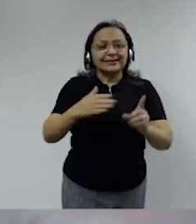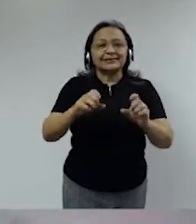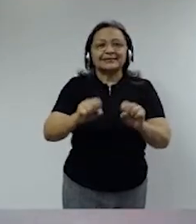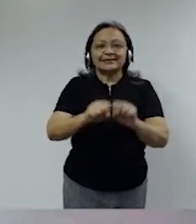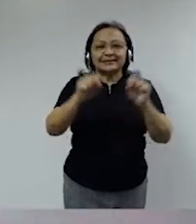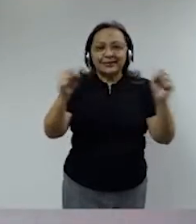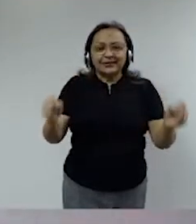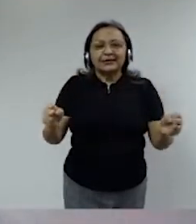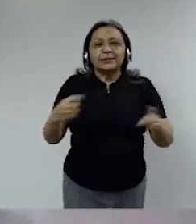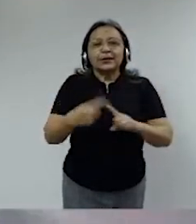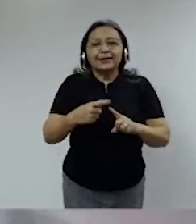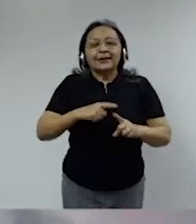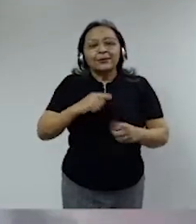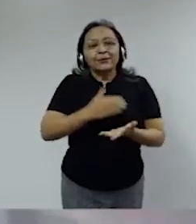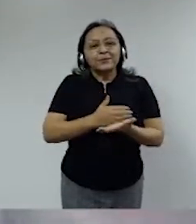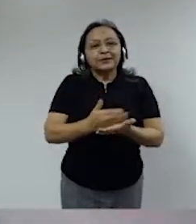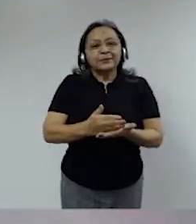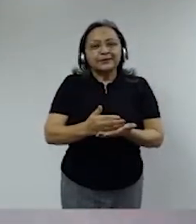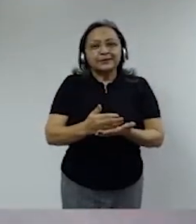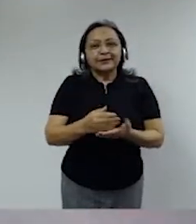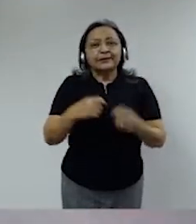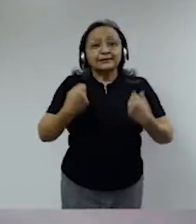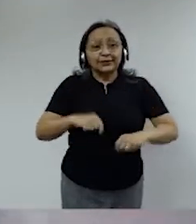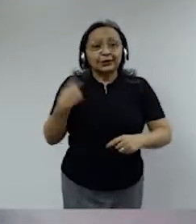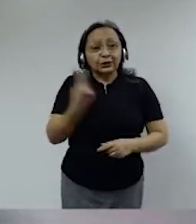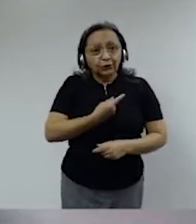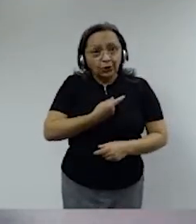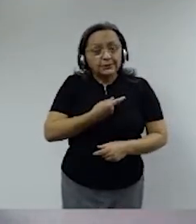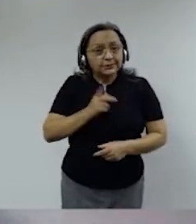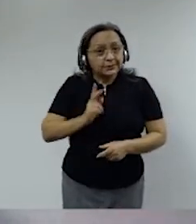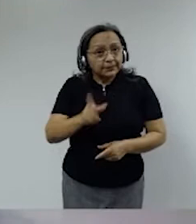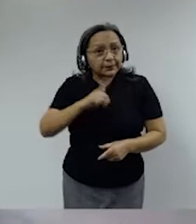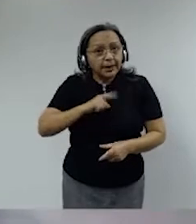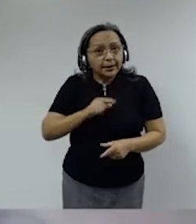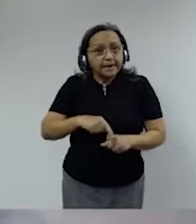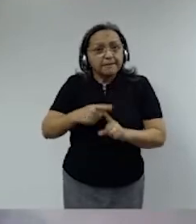onde ele fala do princípio da humanidade. É necessário que nós cada vez mais tenhamos um processo